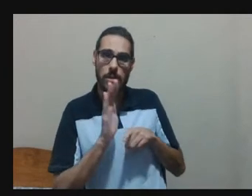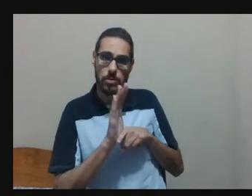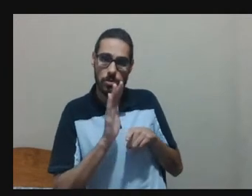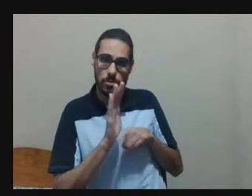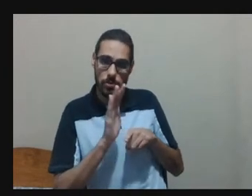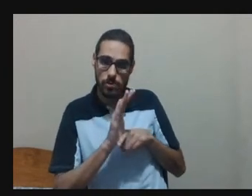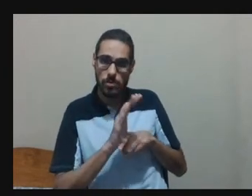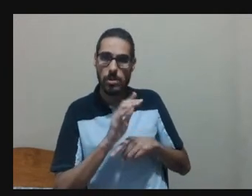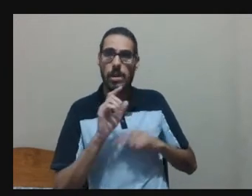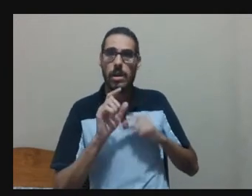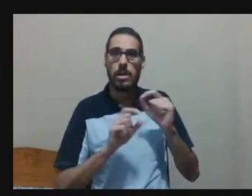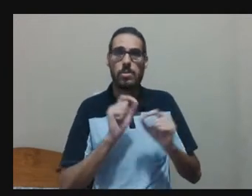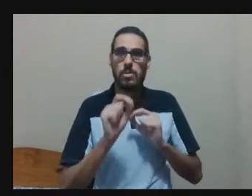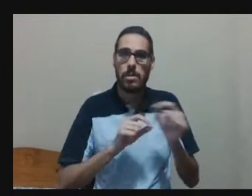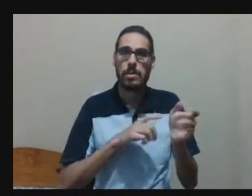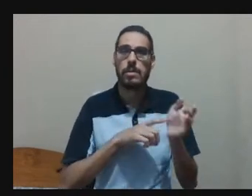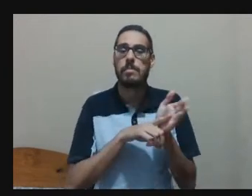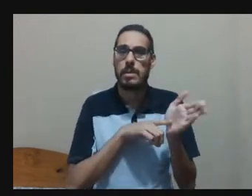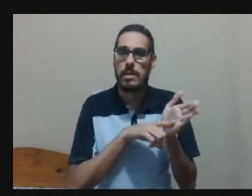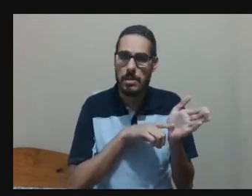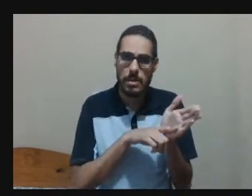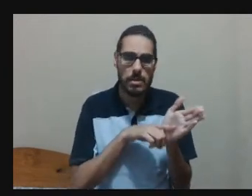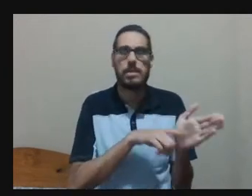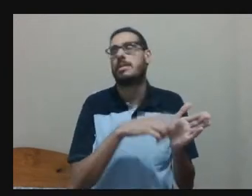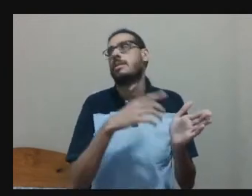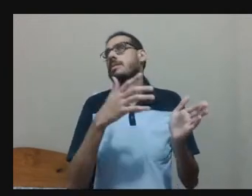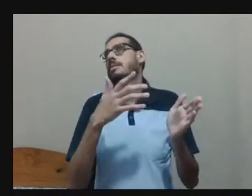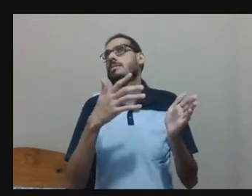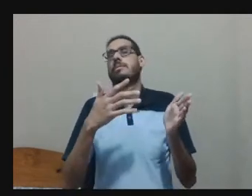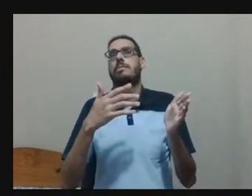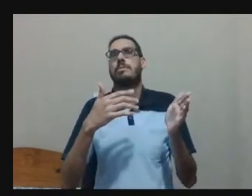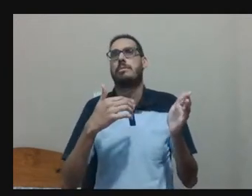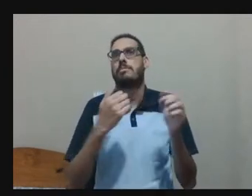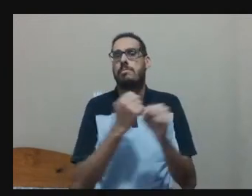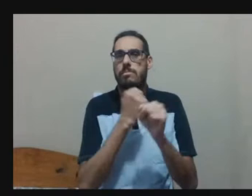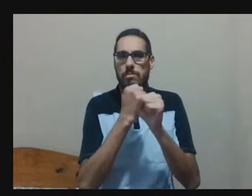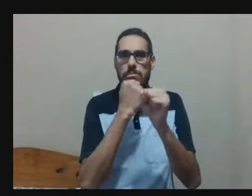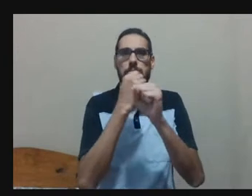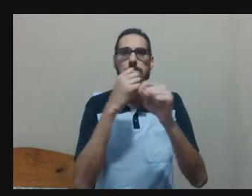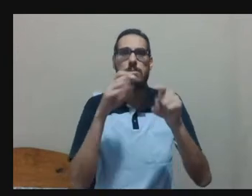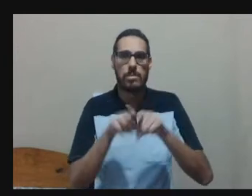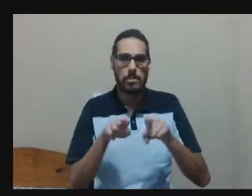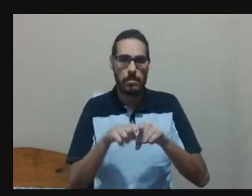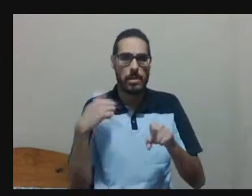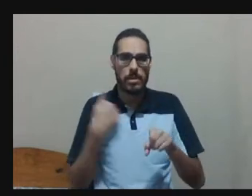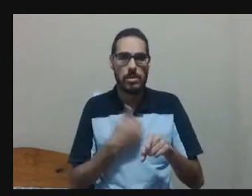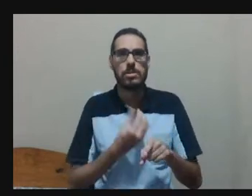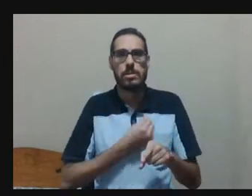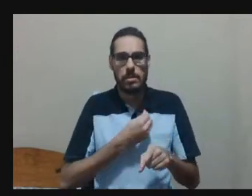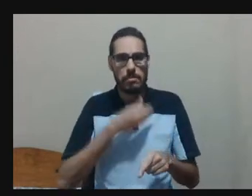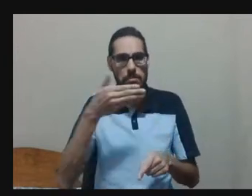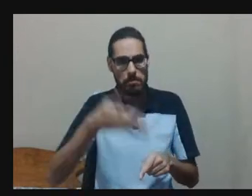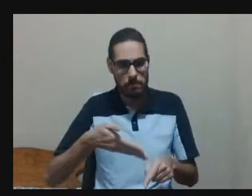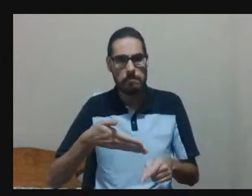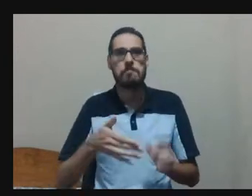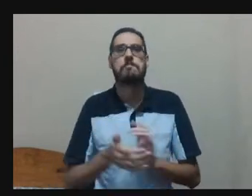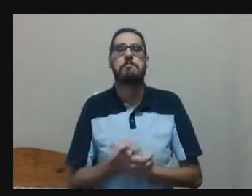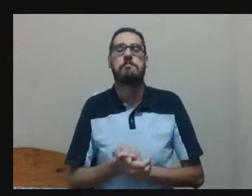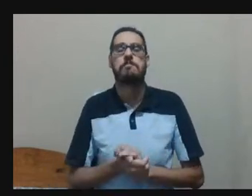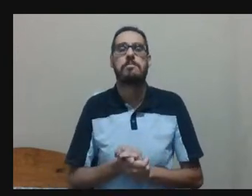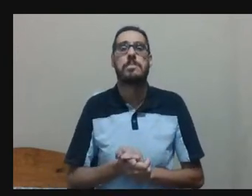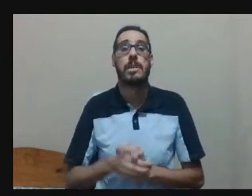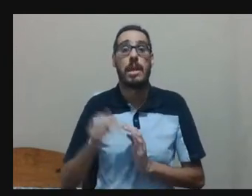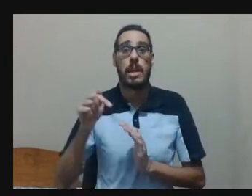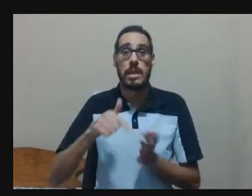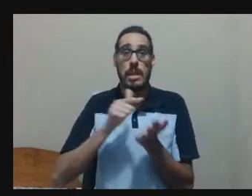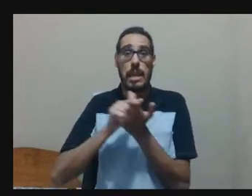for, pesquisa, construções, todas as atividades que nós desenvolvemos aqui dentro. Certamente, nesse papel, nessa situação,